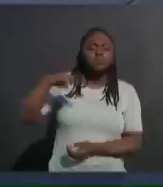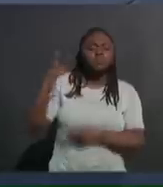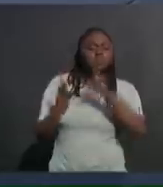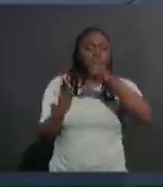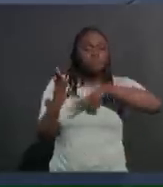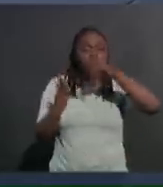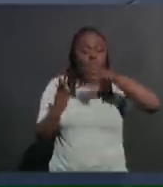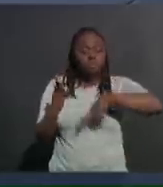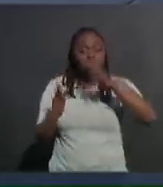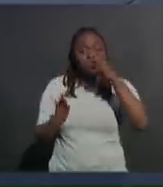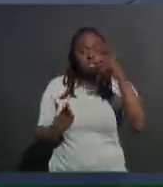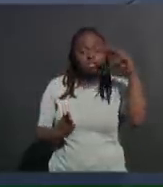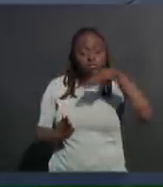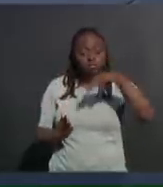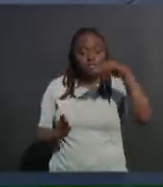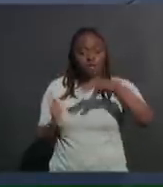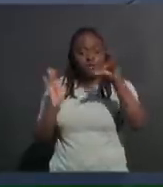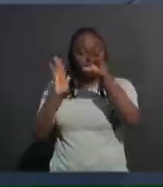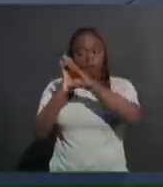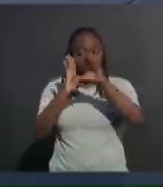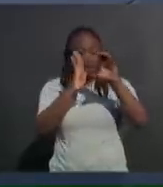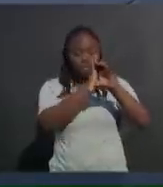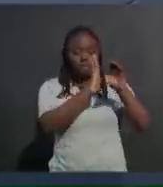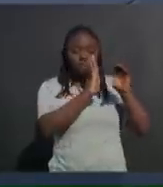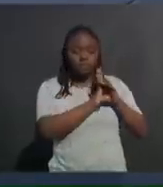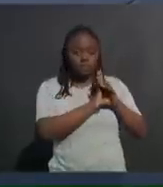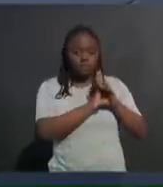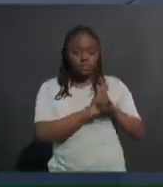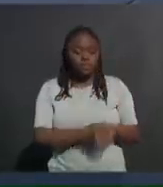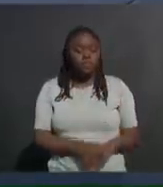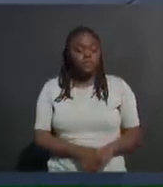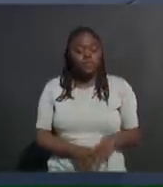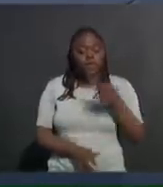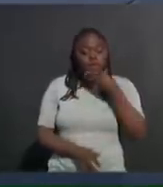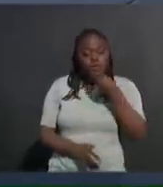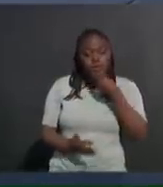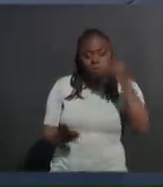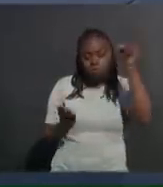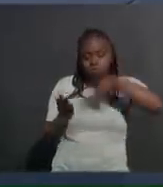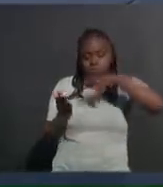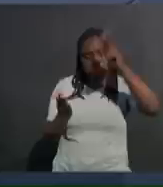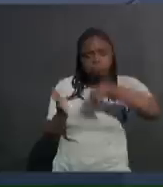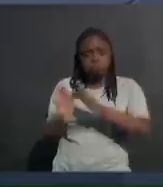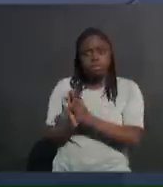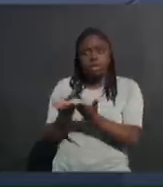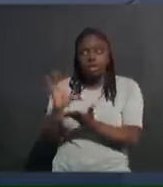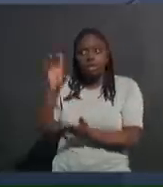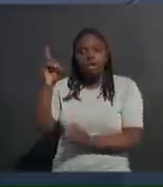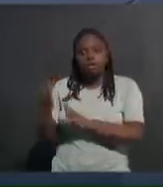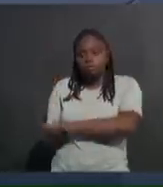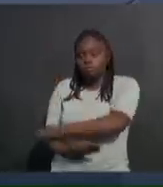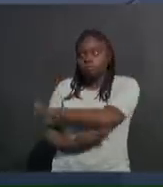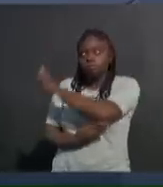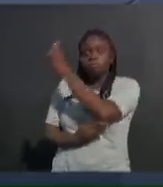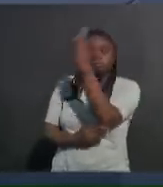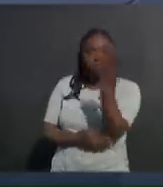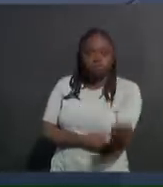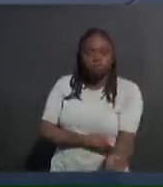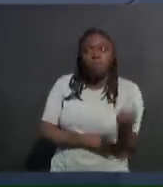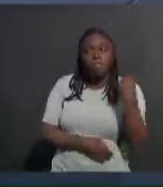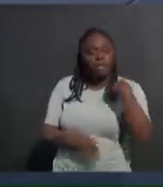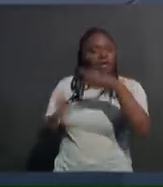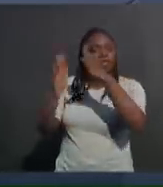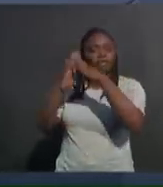por capítulo você leva. Esse menino estava lendo a Bíblia o dia inteiro. Aí eu fui à casa